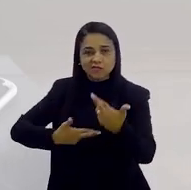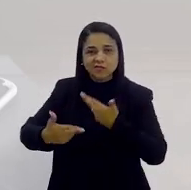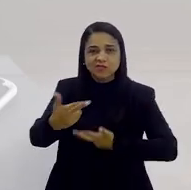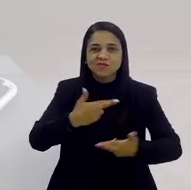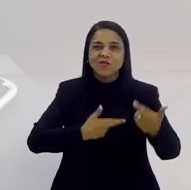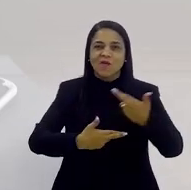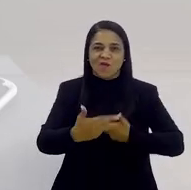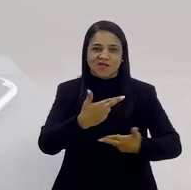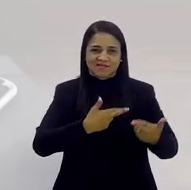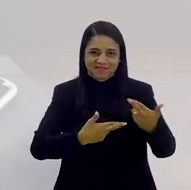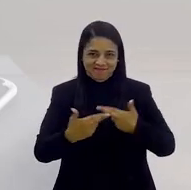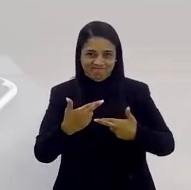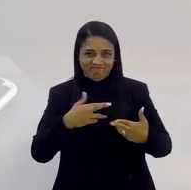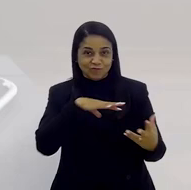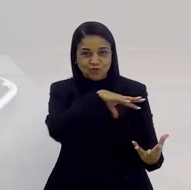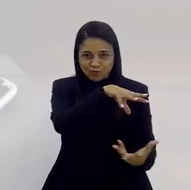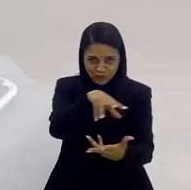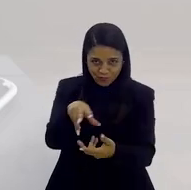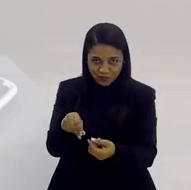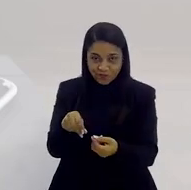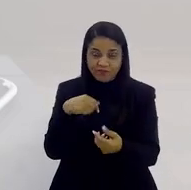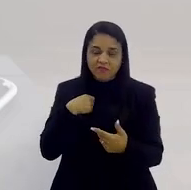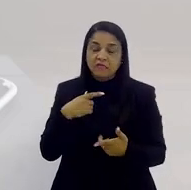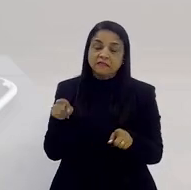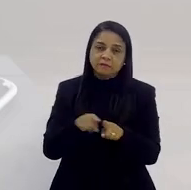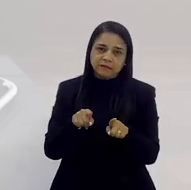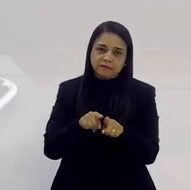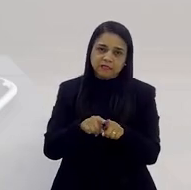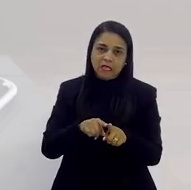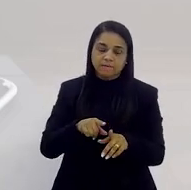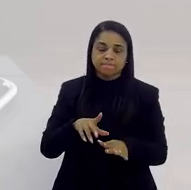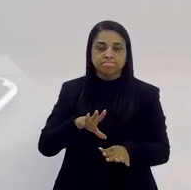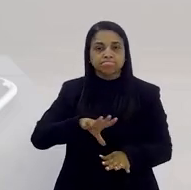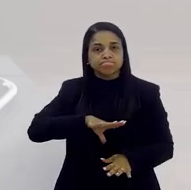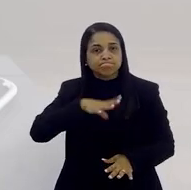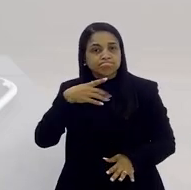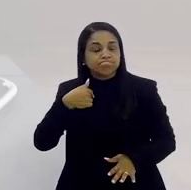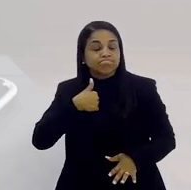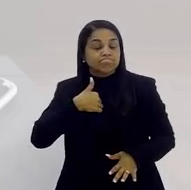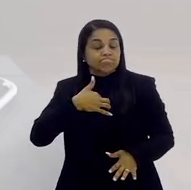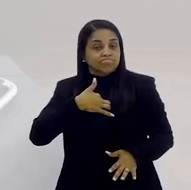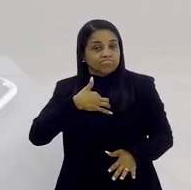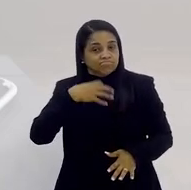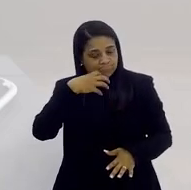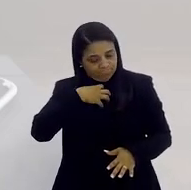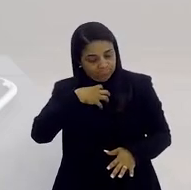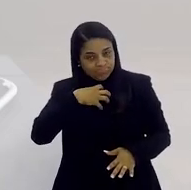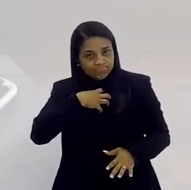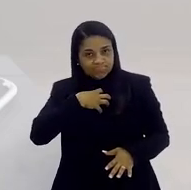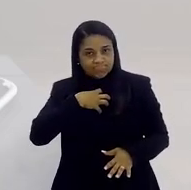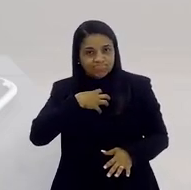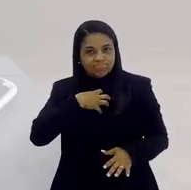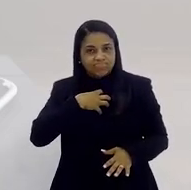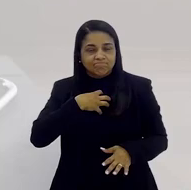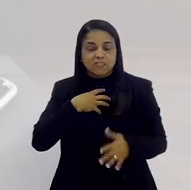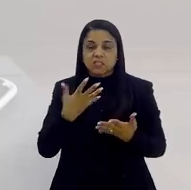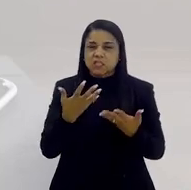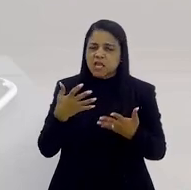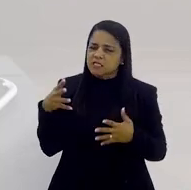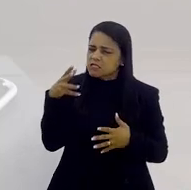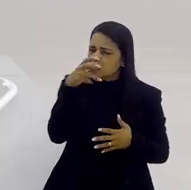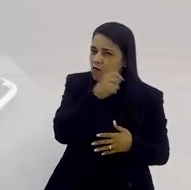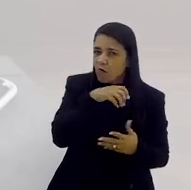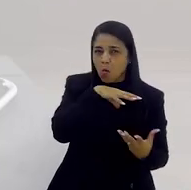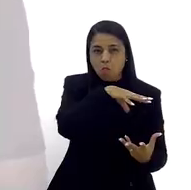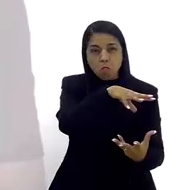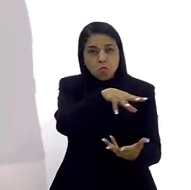numa situação dessa E aí vem do nosso ego também porque a gente quer a gente a gente não admite mas a gente quer a gente quer